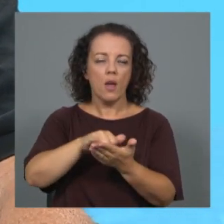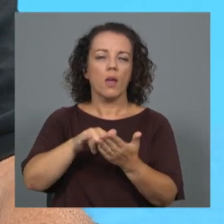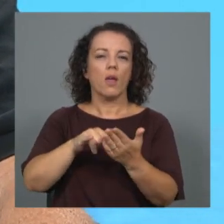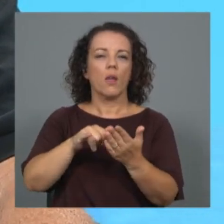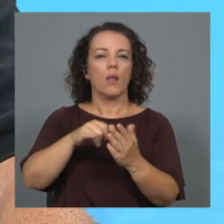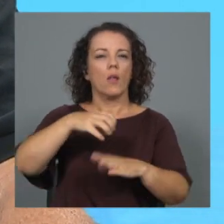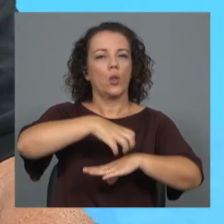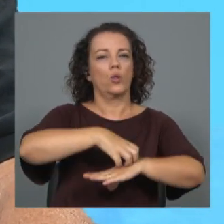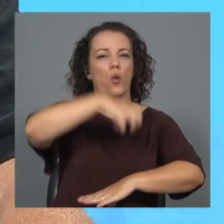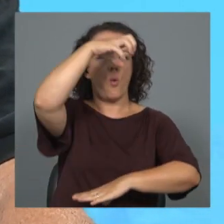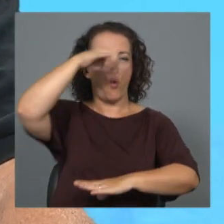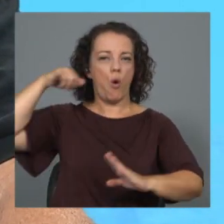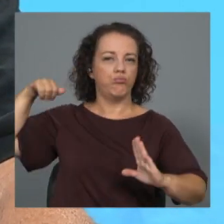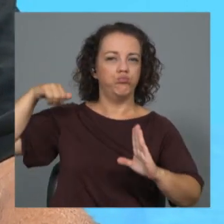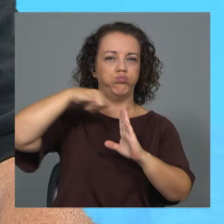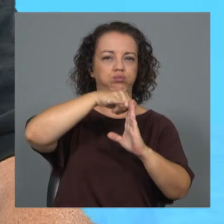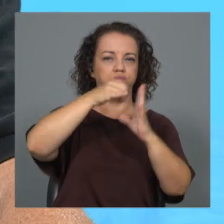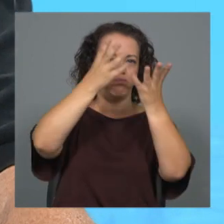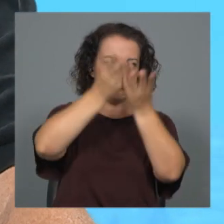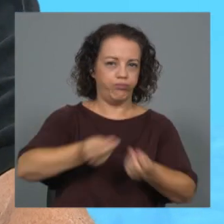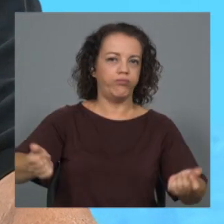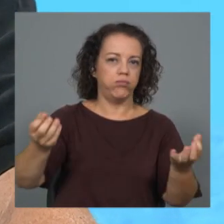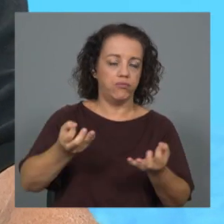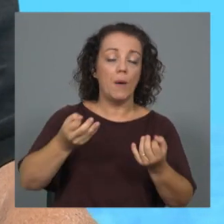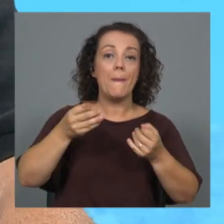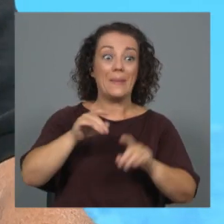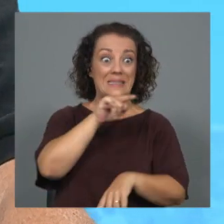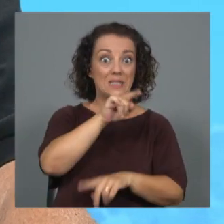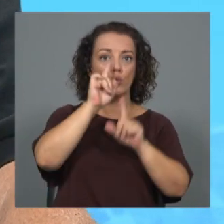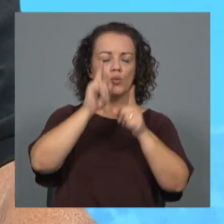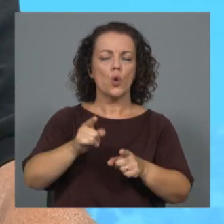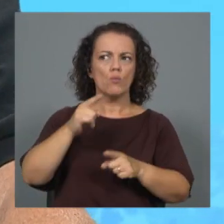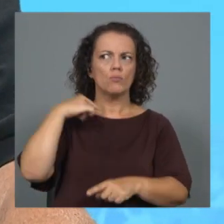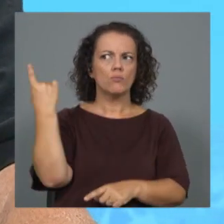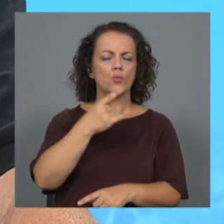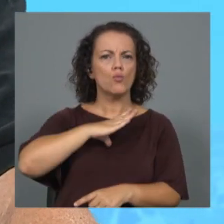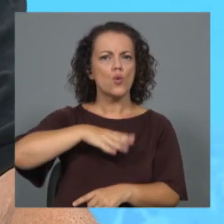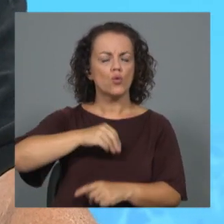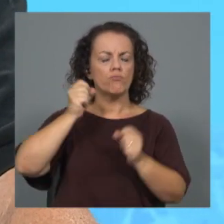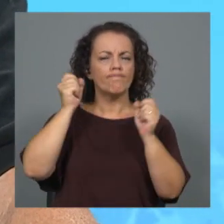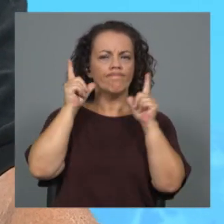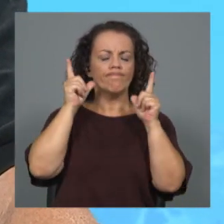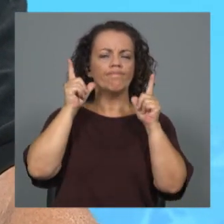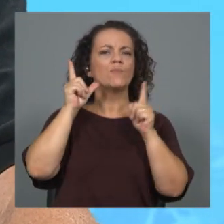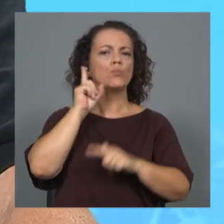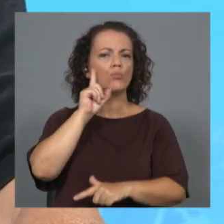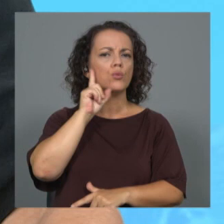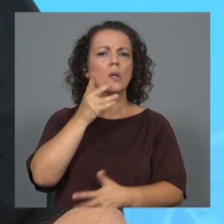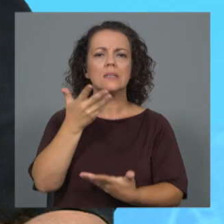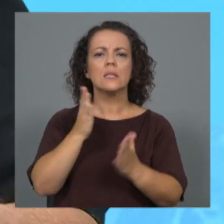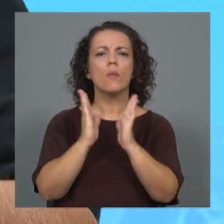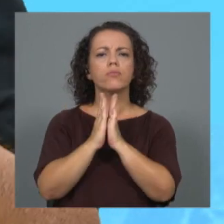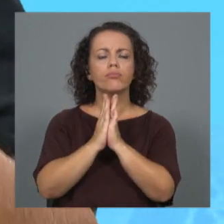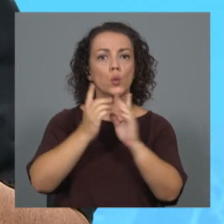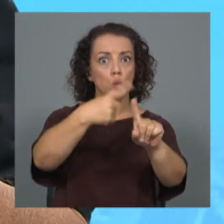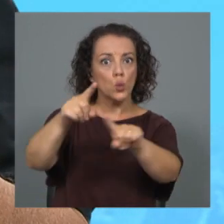fomos alertados no mundo, a nível global, para a importância do diálogo interreligioso e para